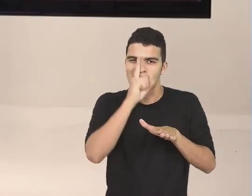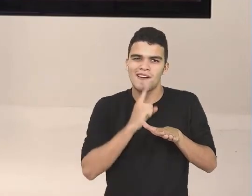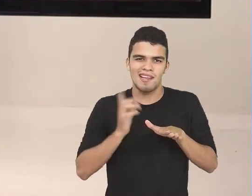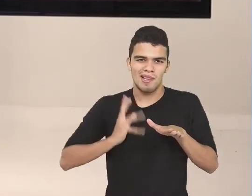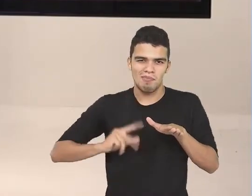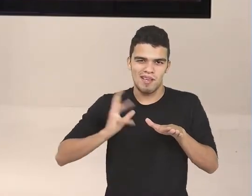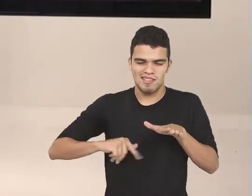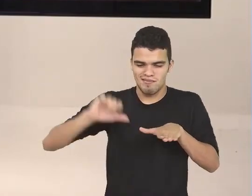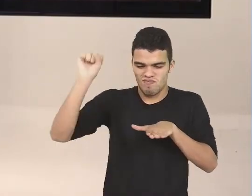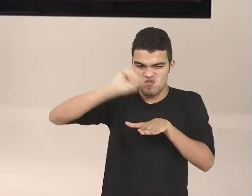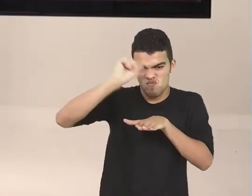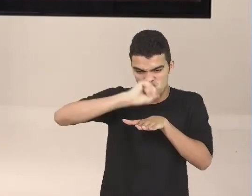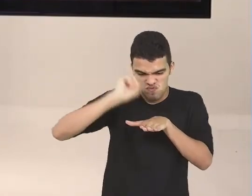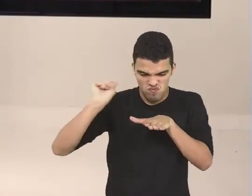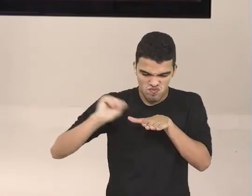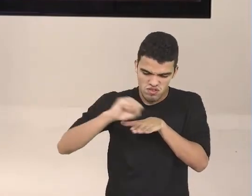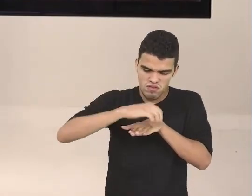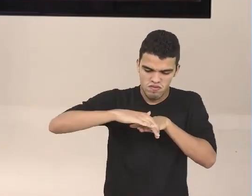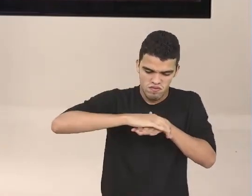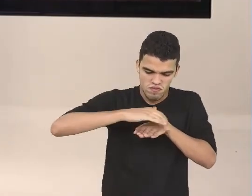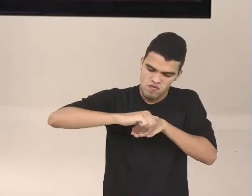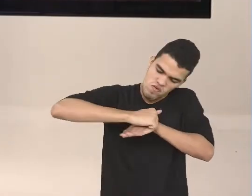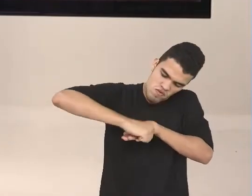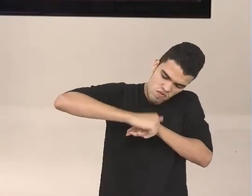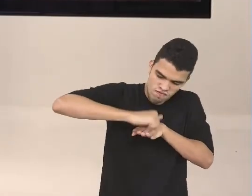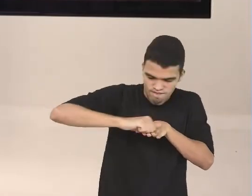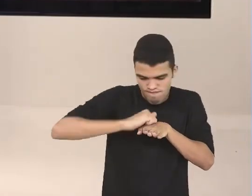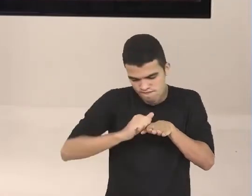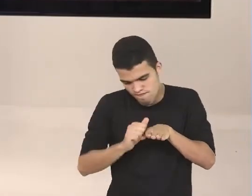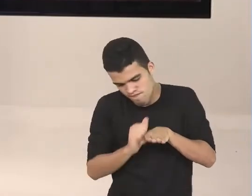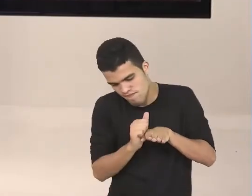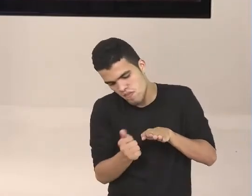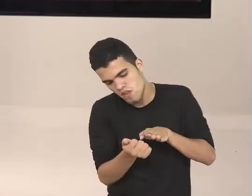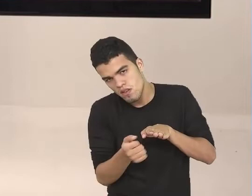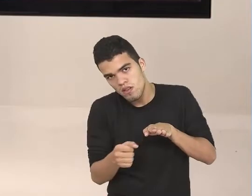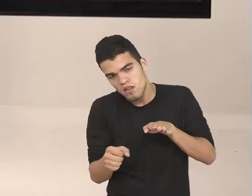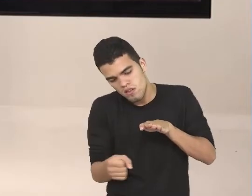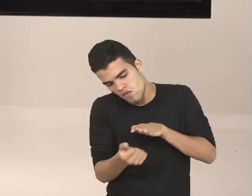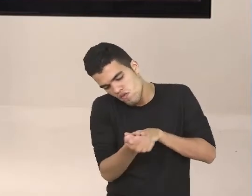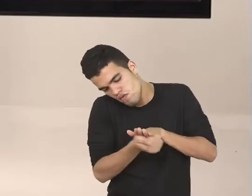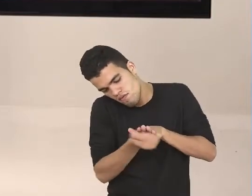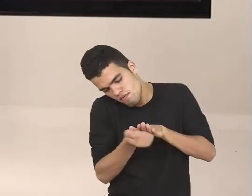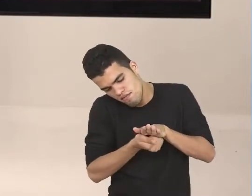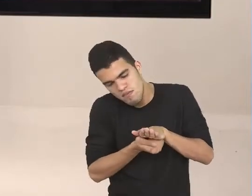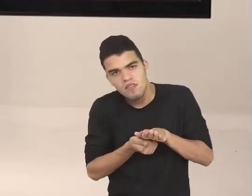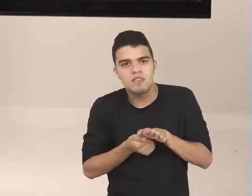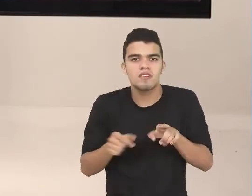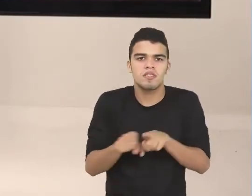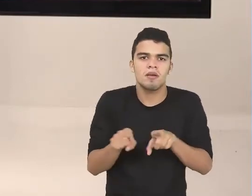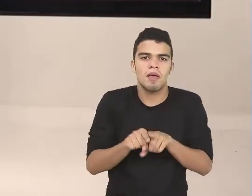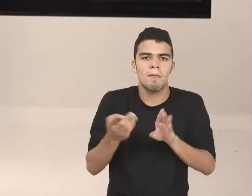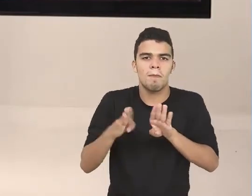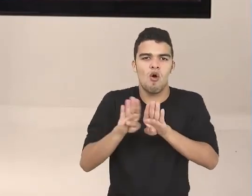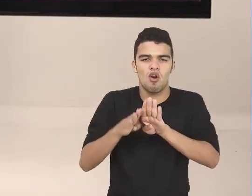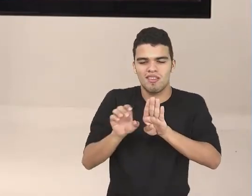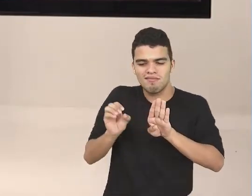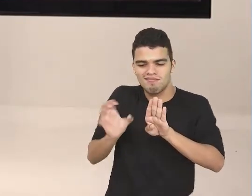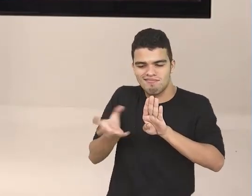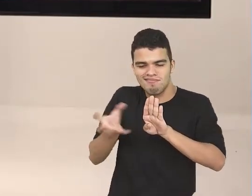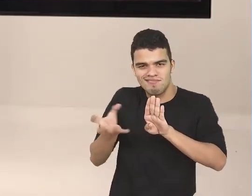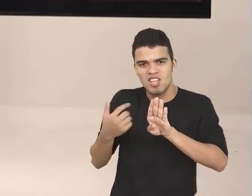casa, passa tanto na entrada, na maçaneta que fica do lado de fora, quanto na que fica do lado de dentro. Você pode utilizar